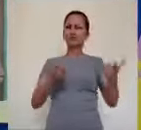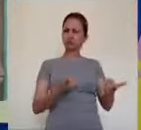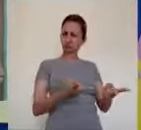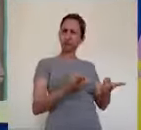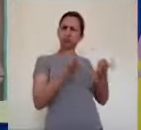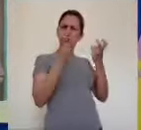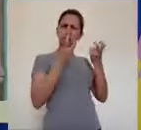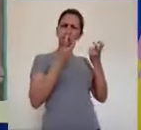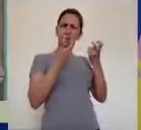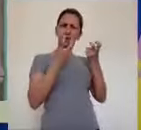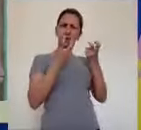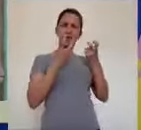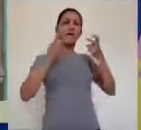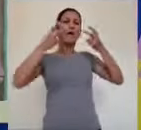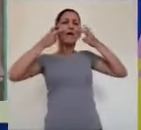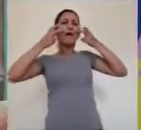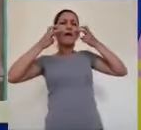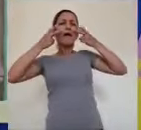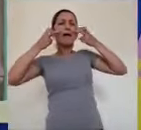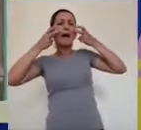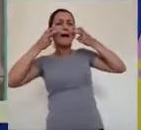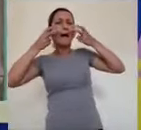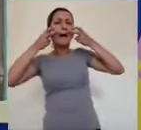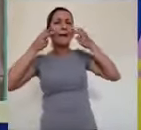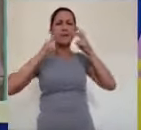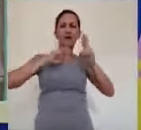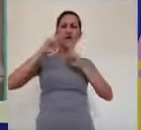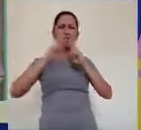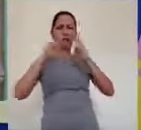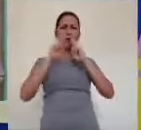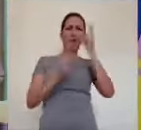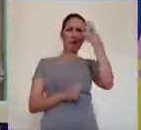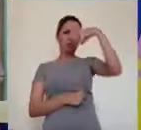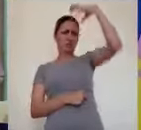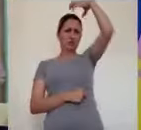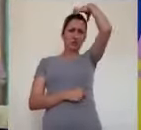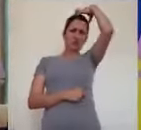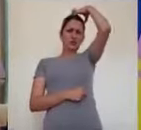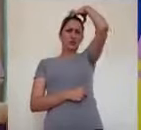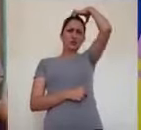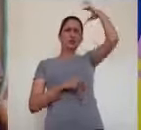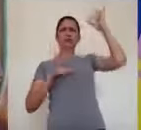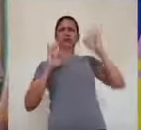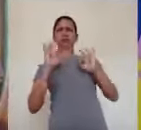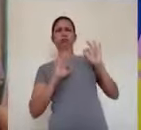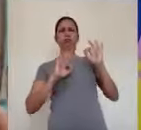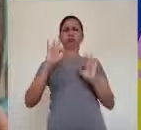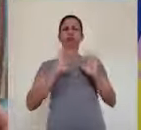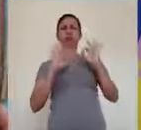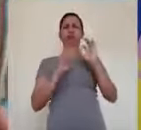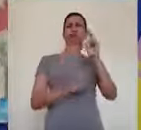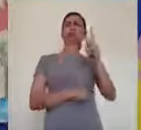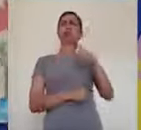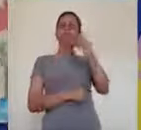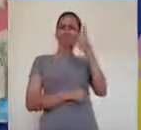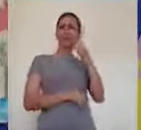raposa ajeitou a coroa na cabeça e disse calmamente